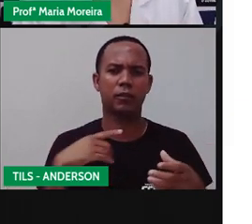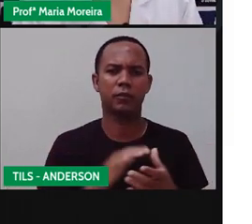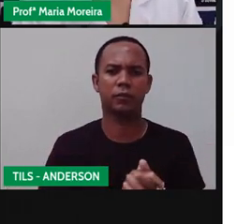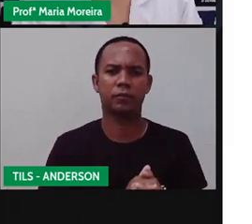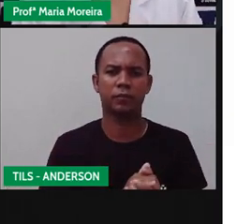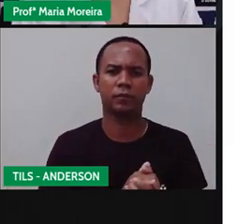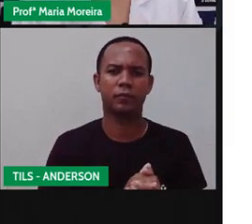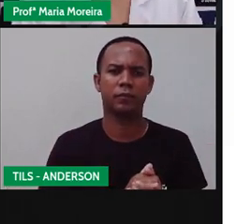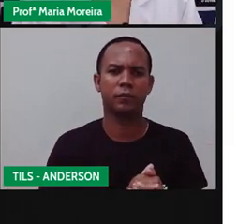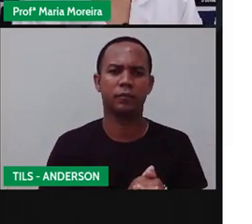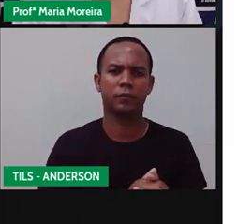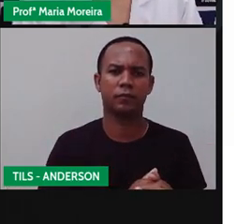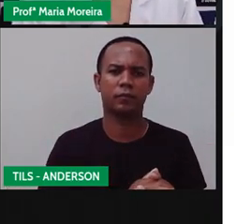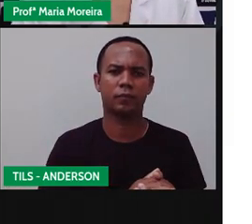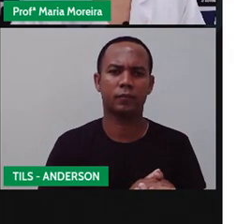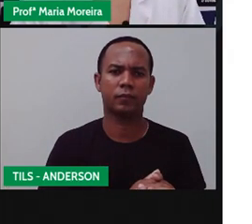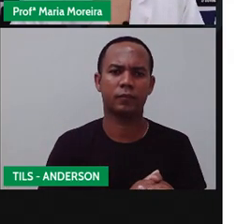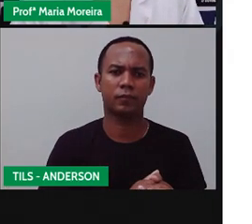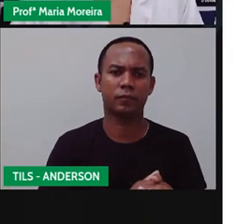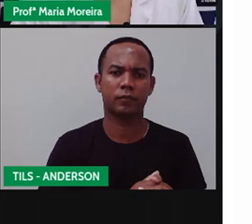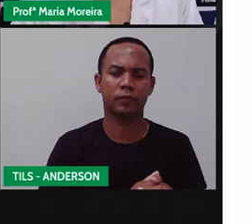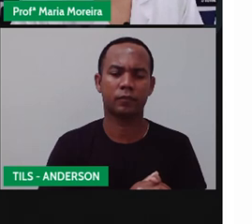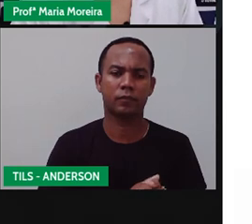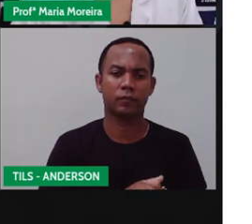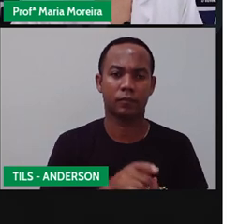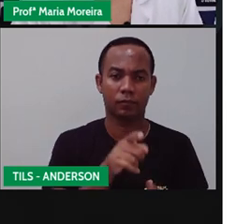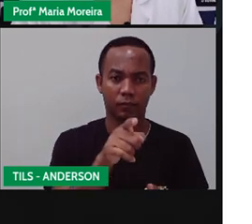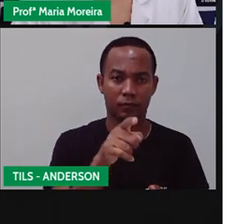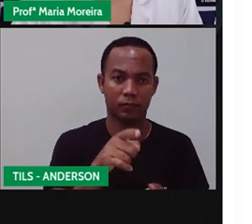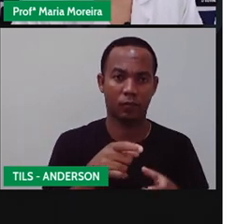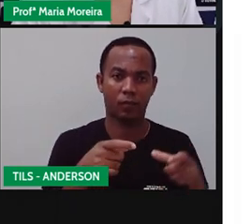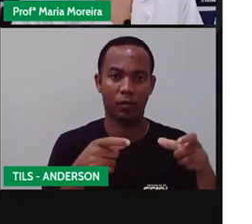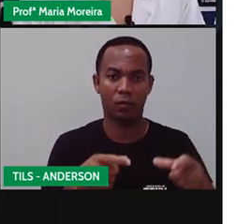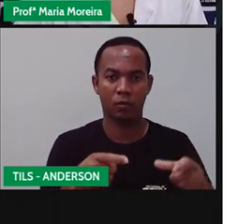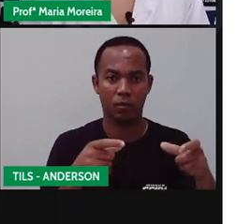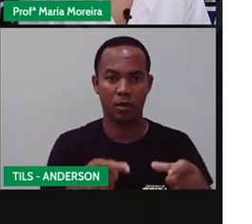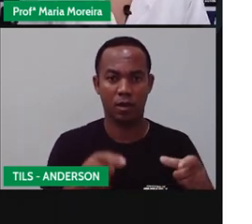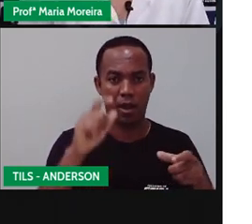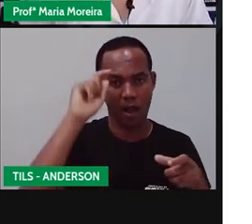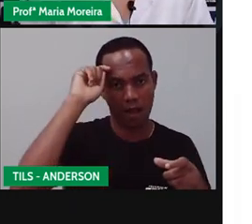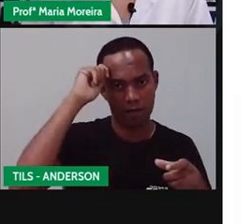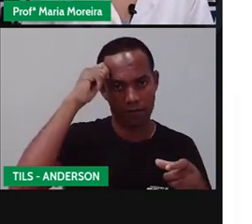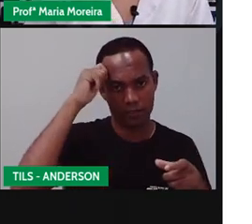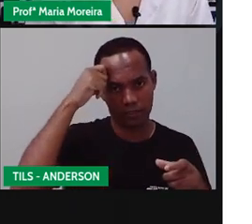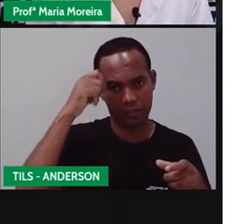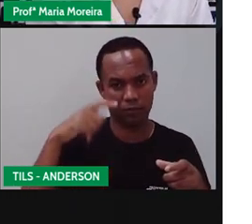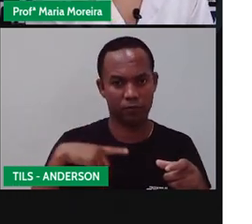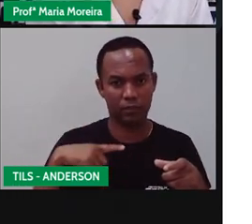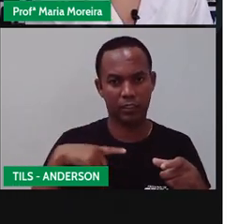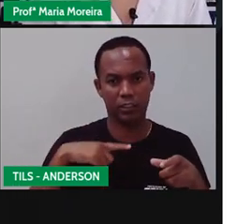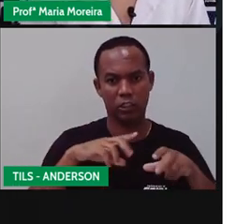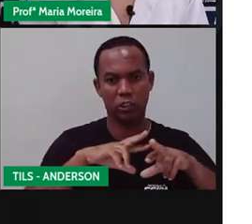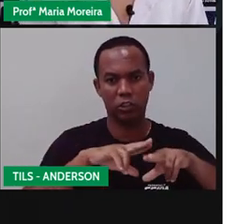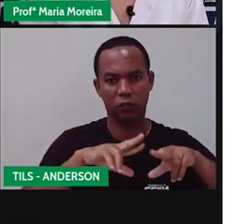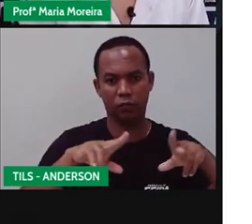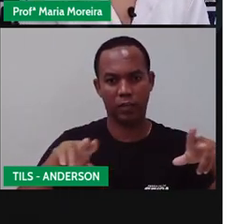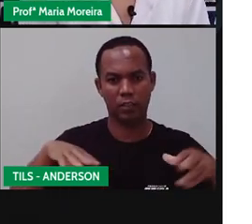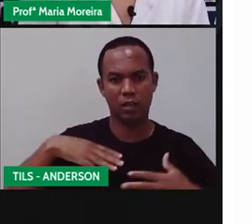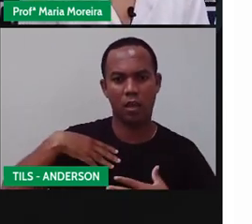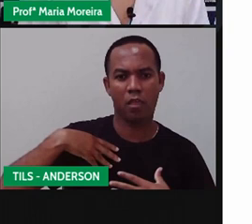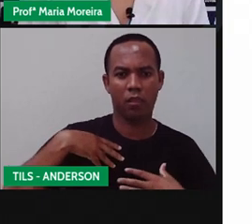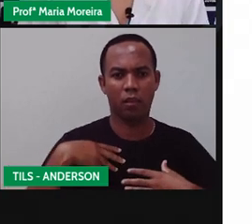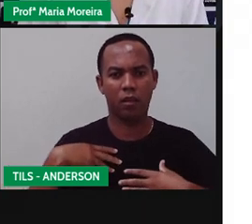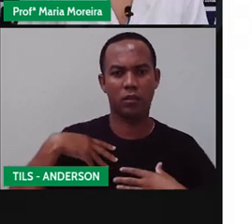No continente africano. Bom, o continente africano engloba o quê? Vários estilos de dança,